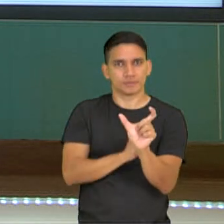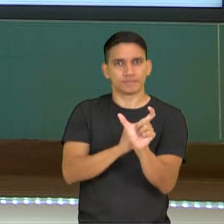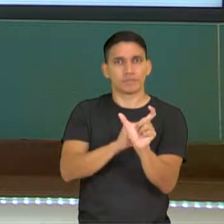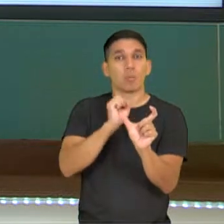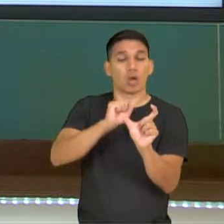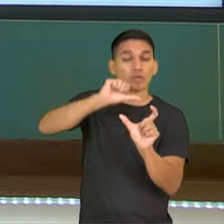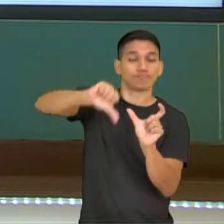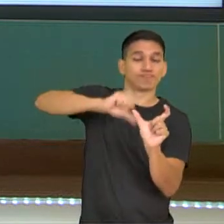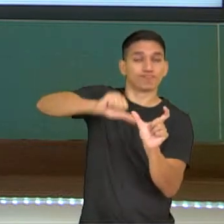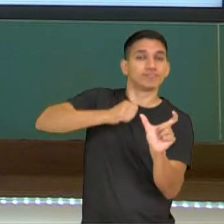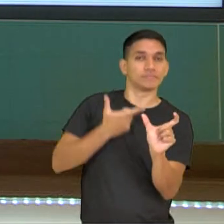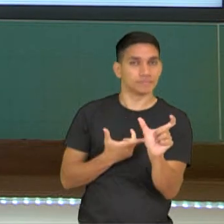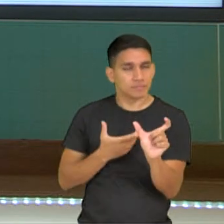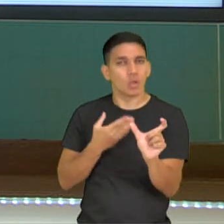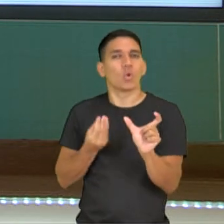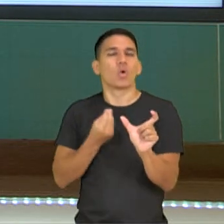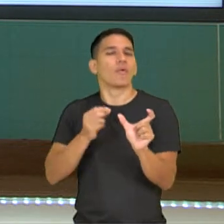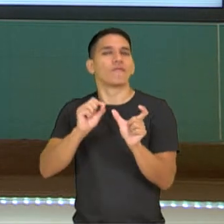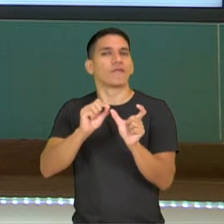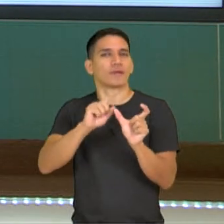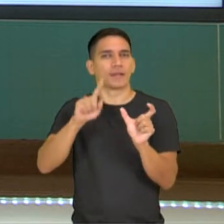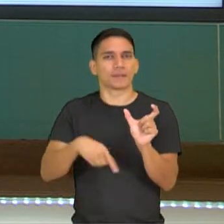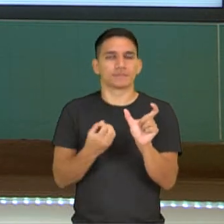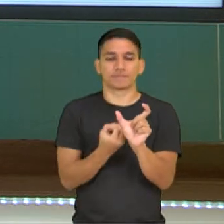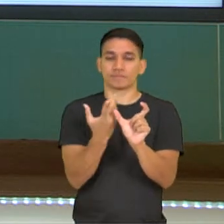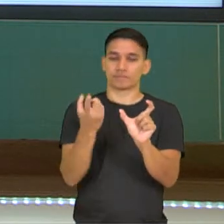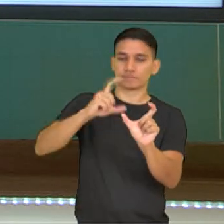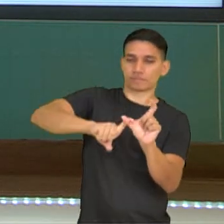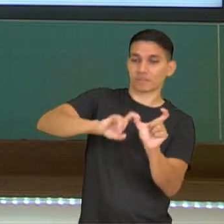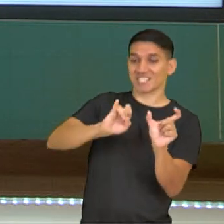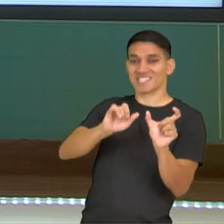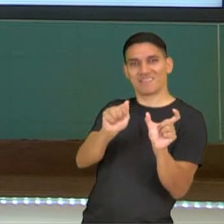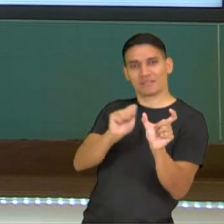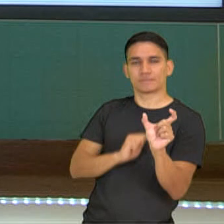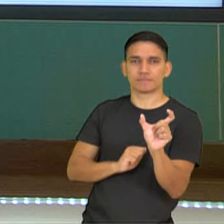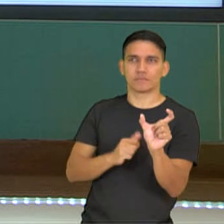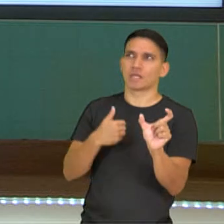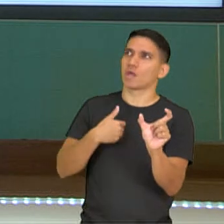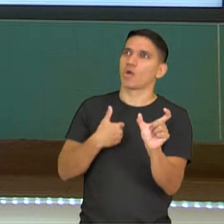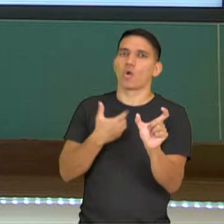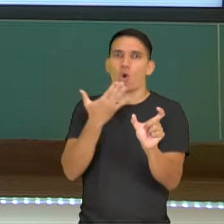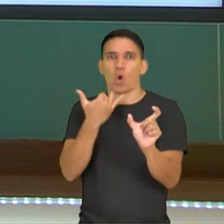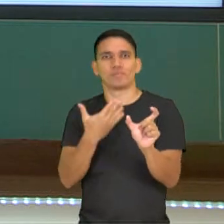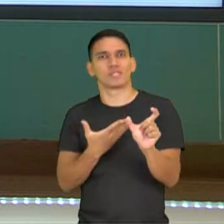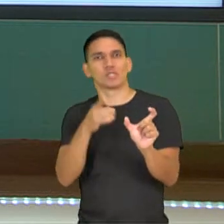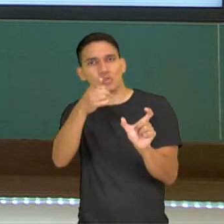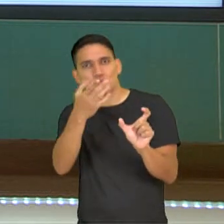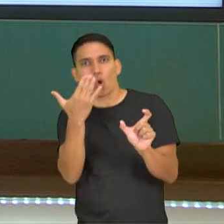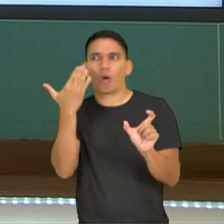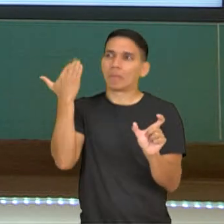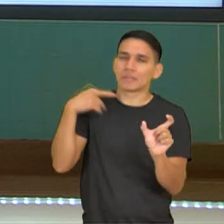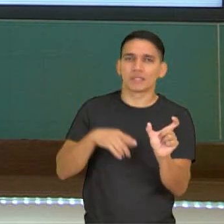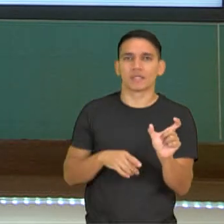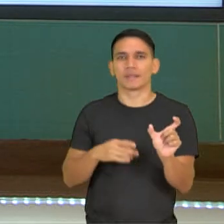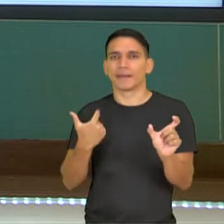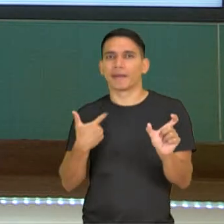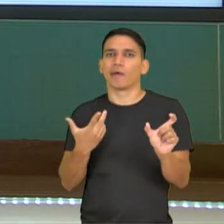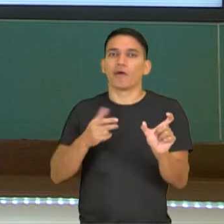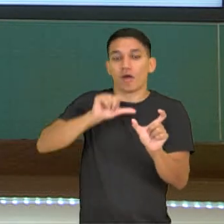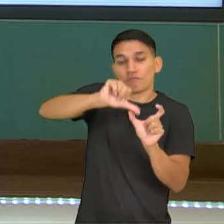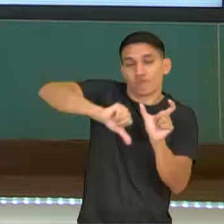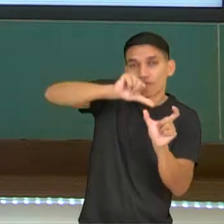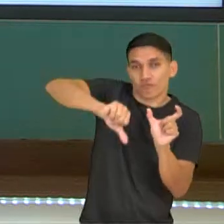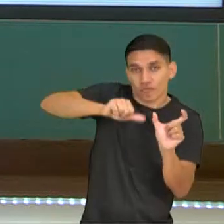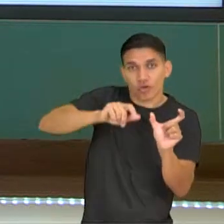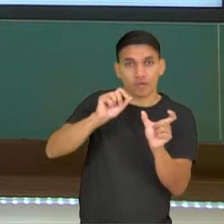flexões verbais. Então, eu posso formar a palavra comia, né? Eu comia, tu comias, ele comia, quando eu estou aí conjugando